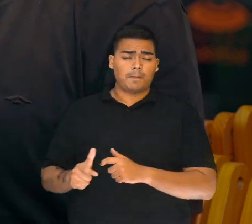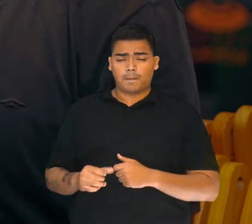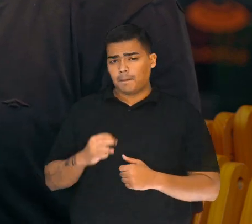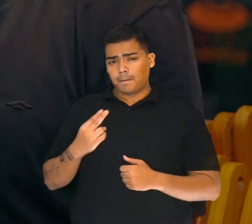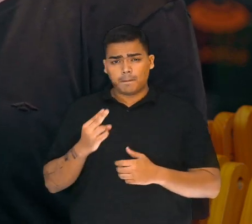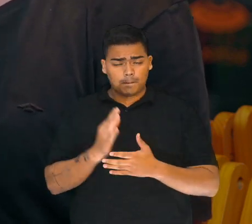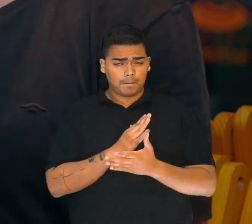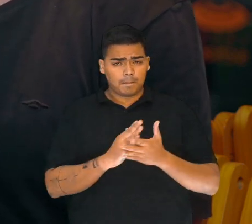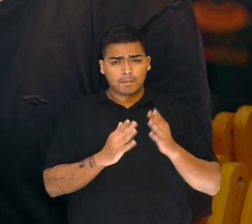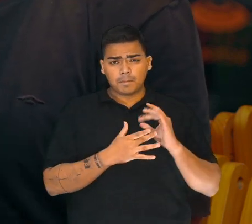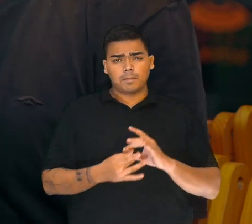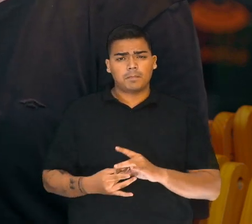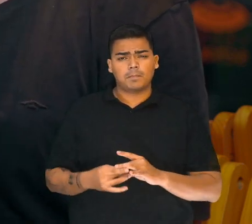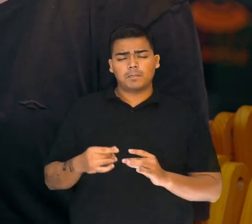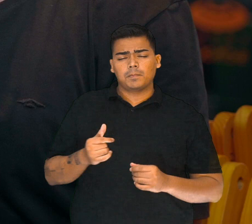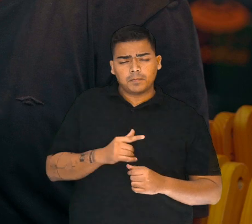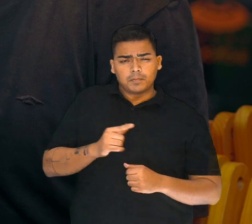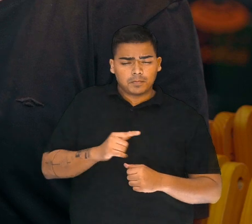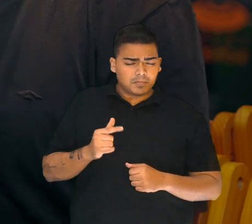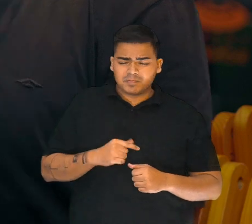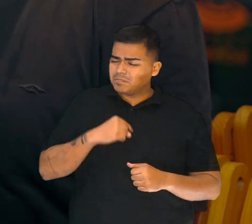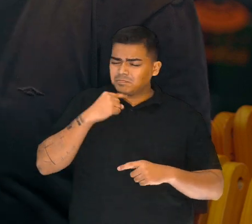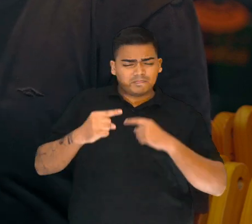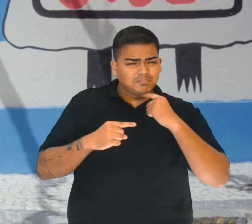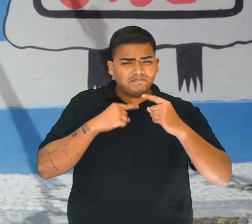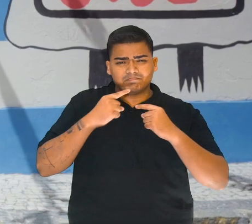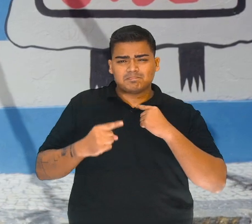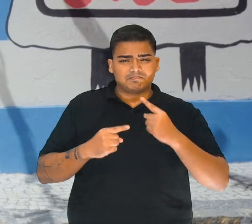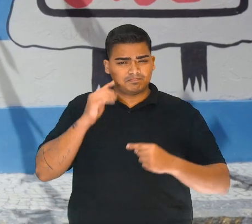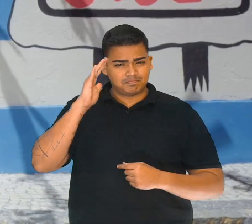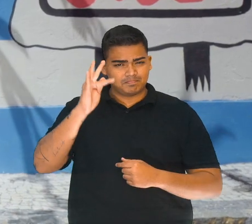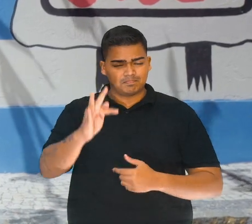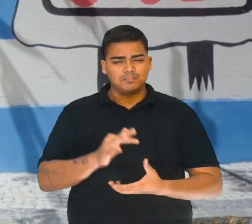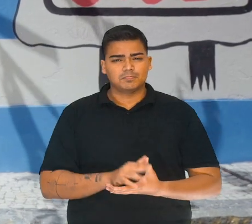e em certos casos, possíveis, mas inimagináveis.